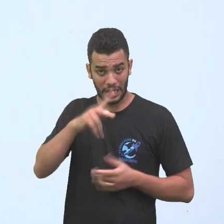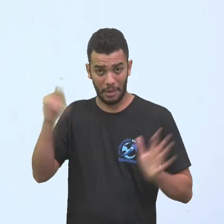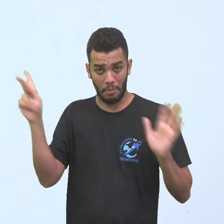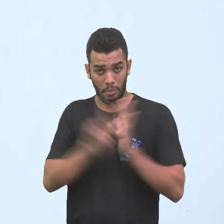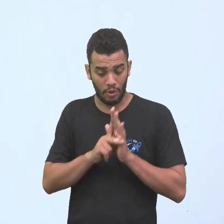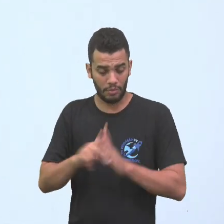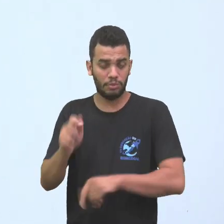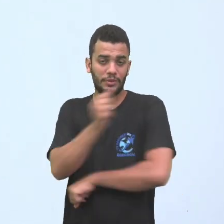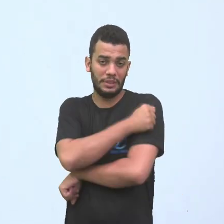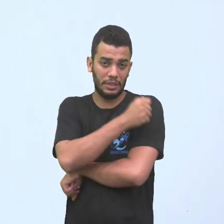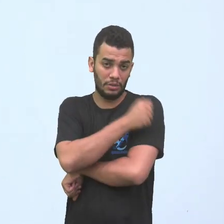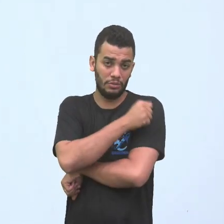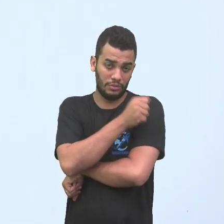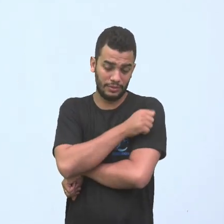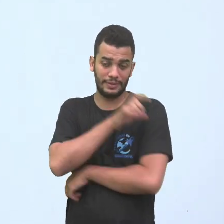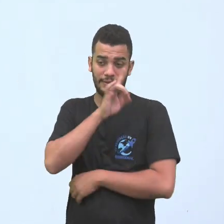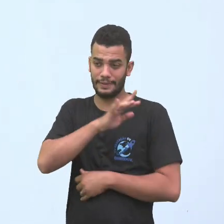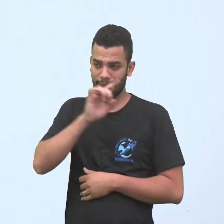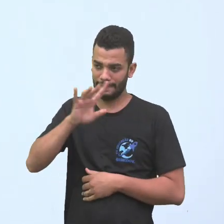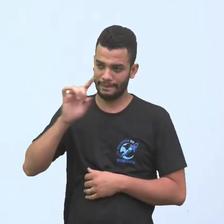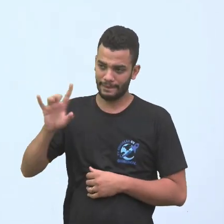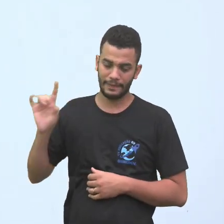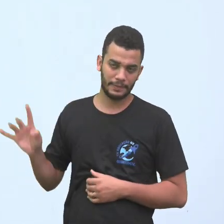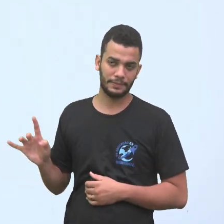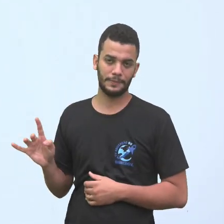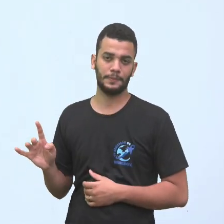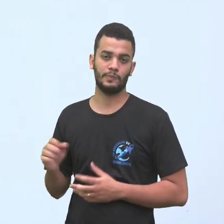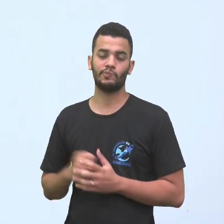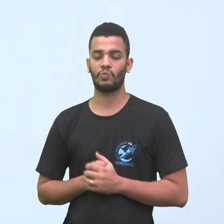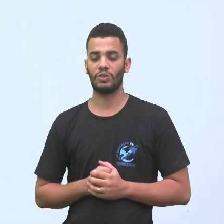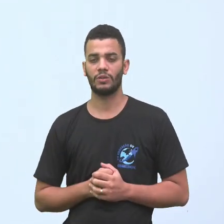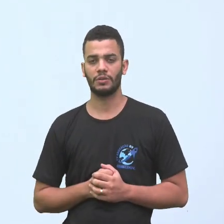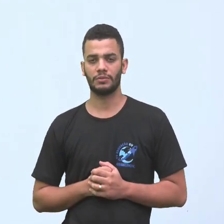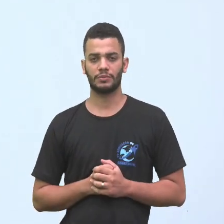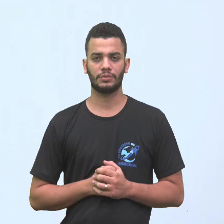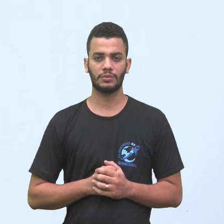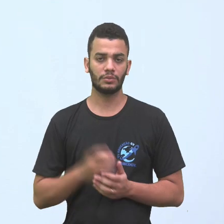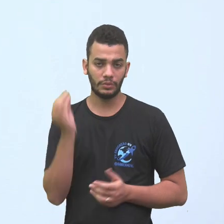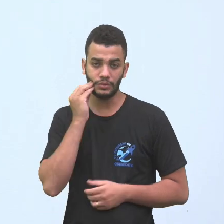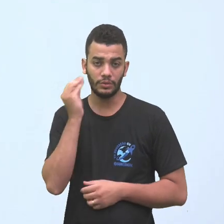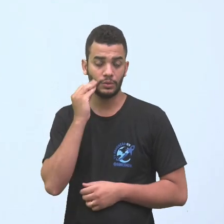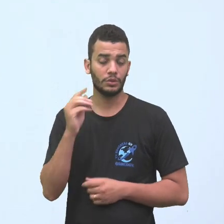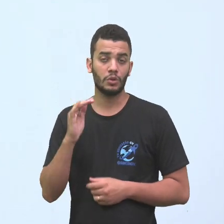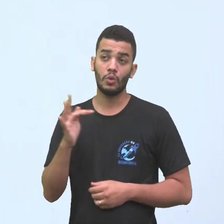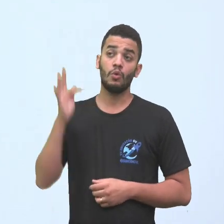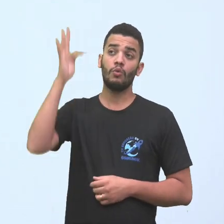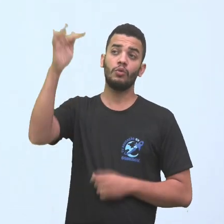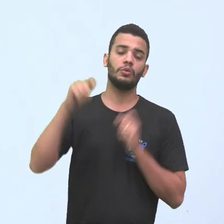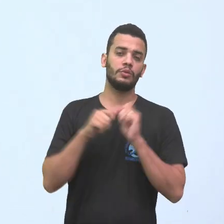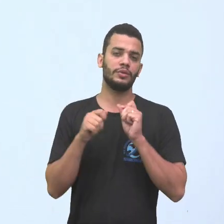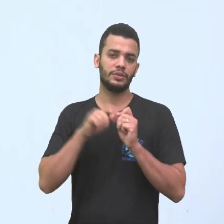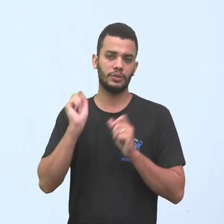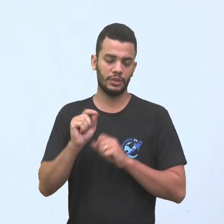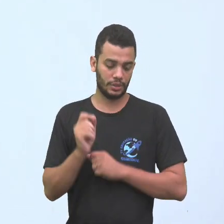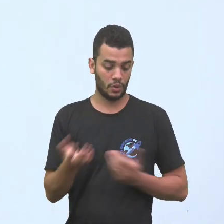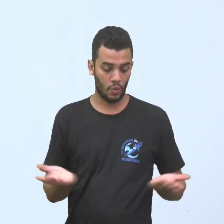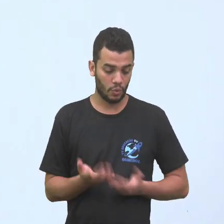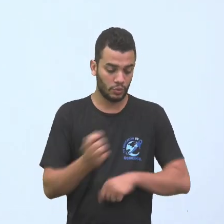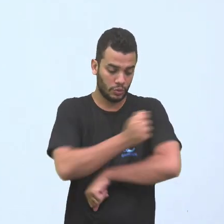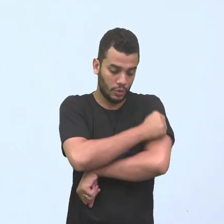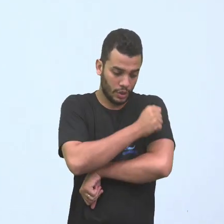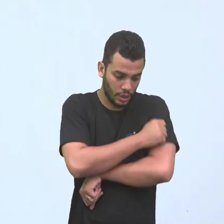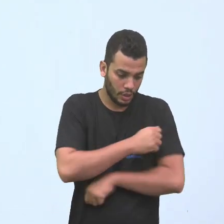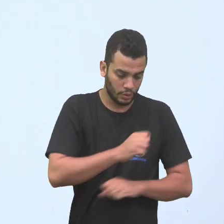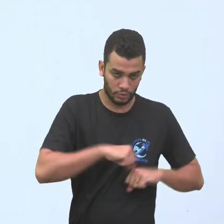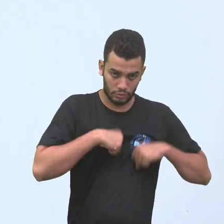educacional, juntamente com a educação 4.0, vai colocar o nosso aluno no mercado de trabalho, ganhando bem, para que ele escolha o